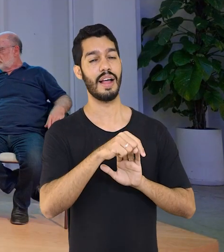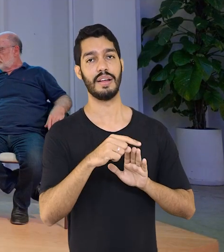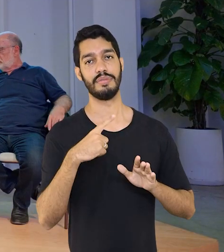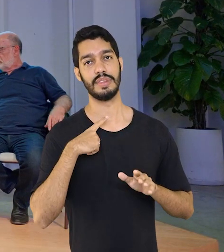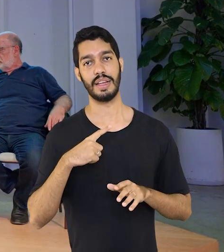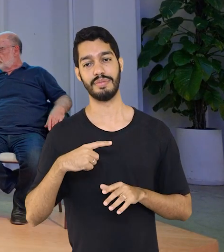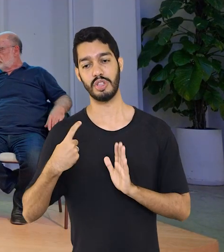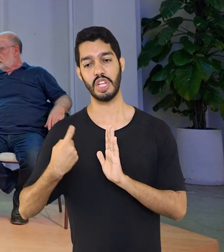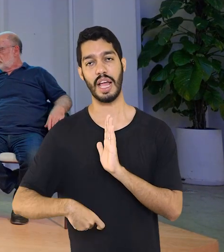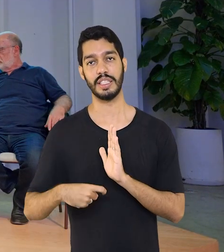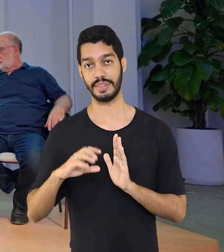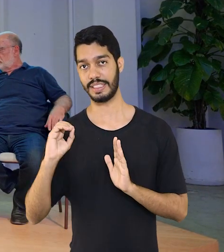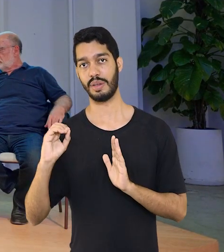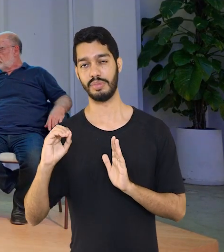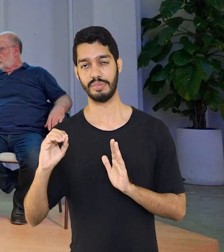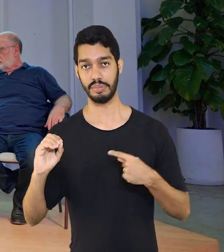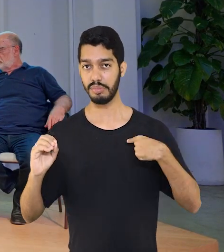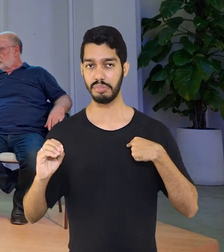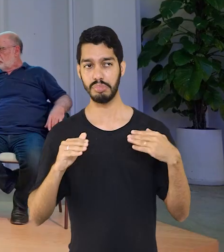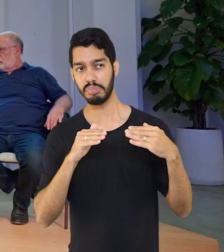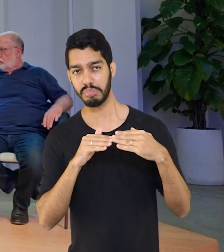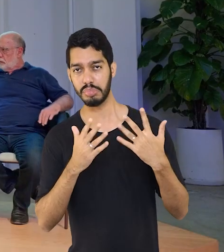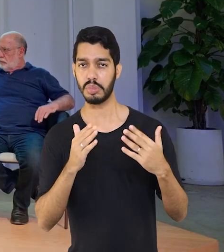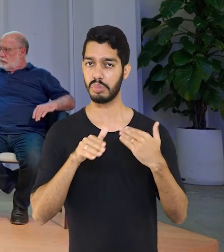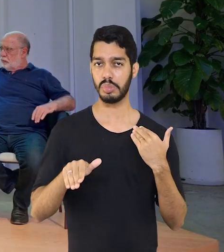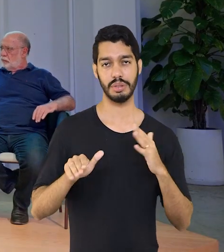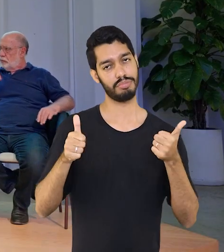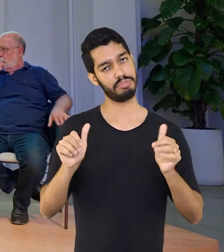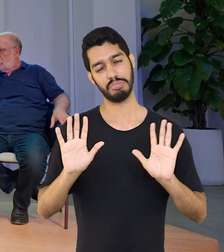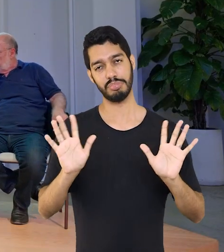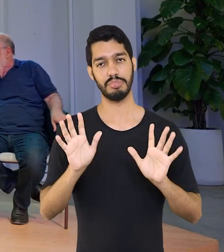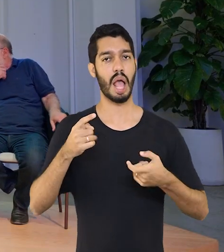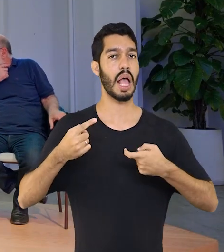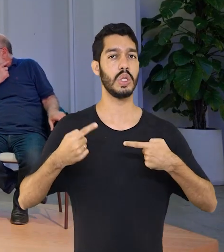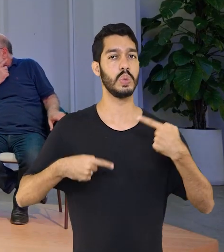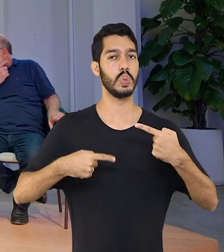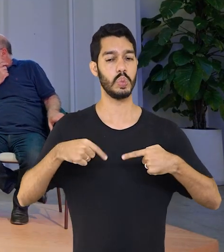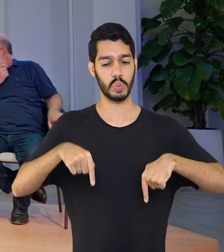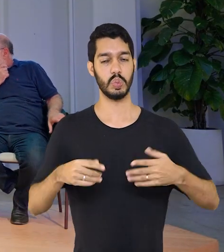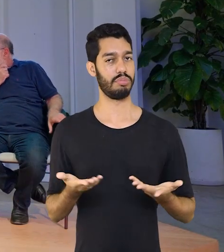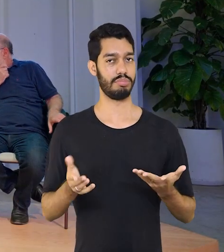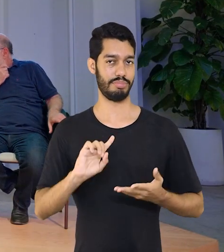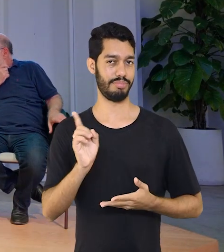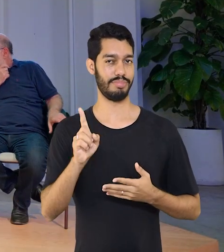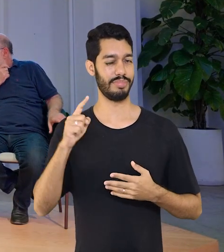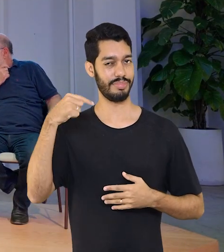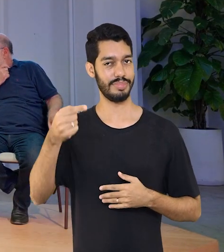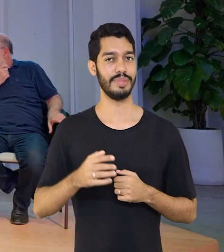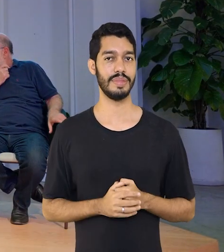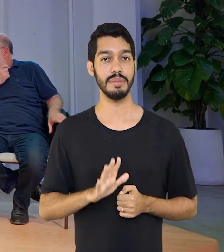em transporte por tarifa zero. Ah, sou a favor, sou contra. Beleza, uma discussão para outro dia. Mas o que é